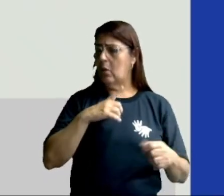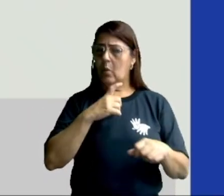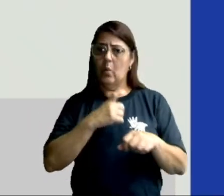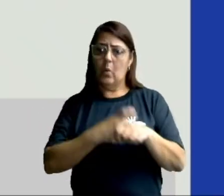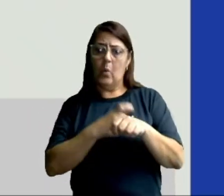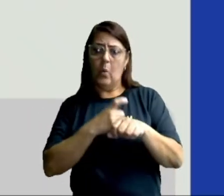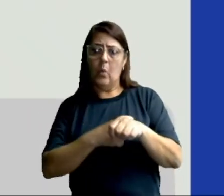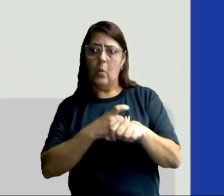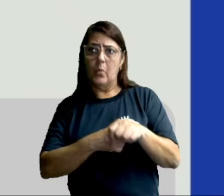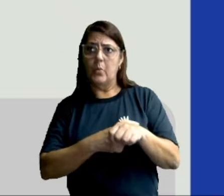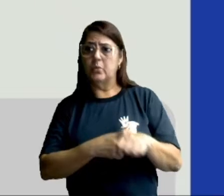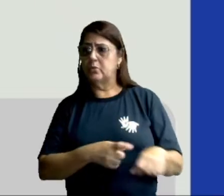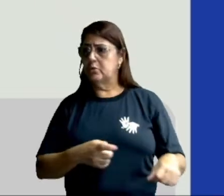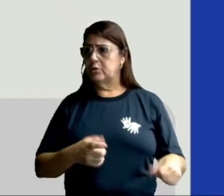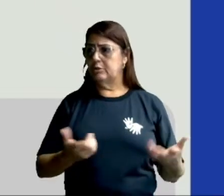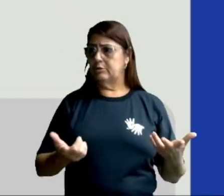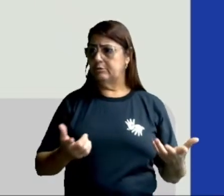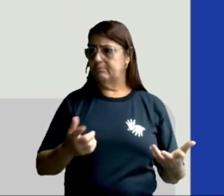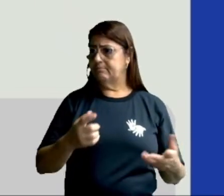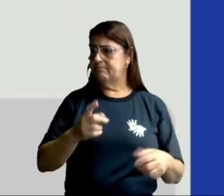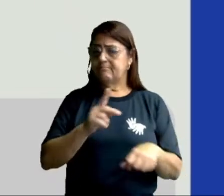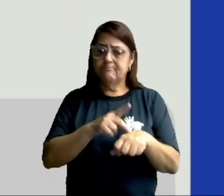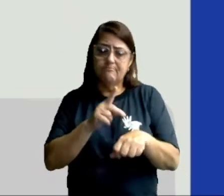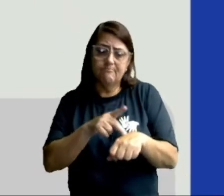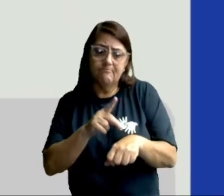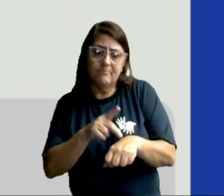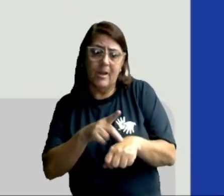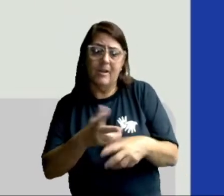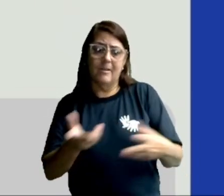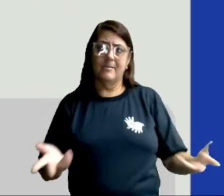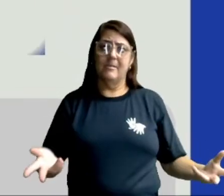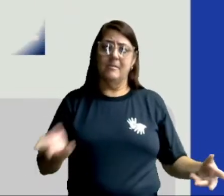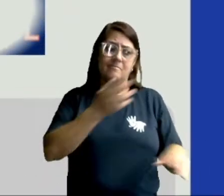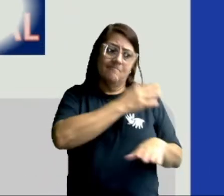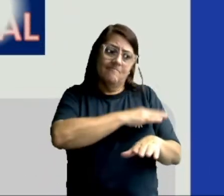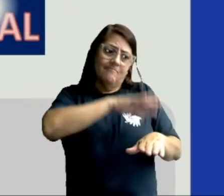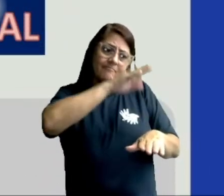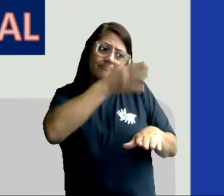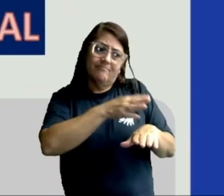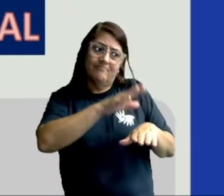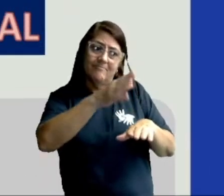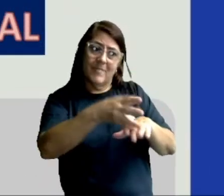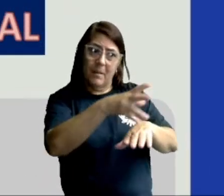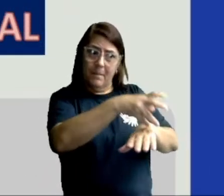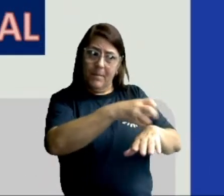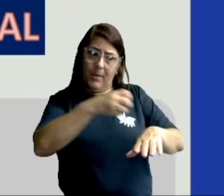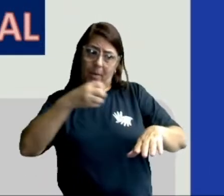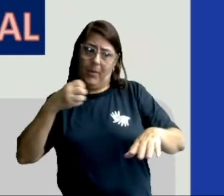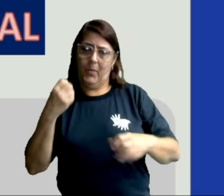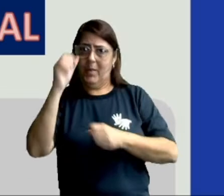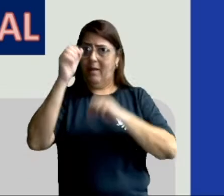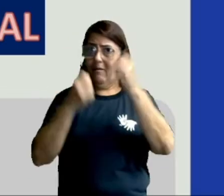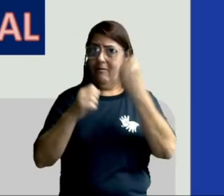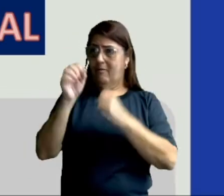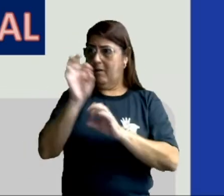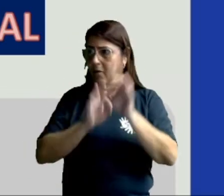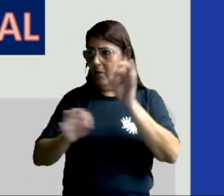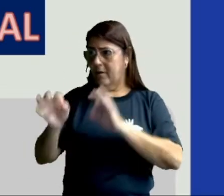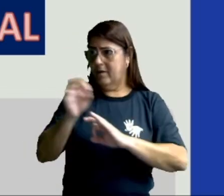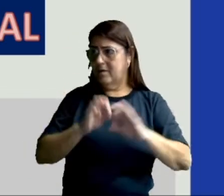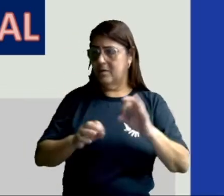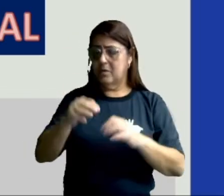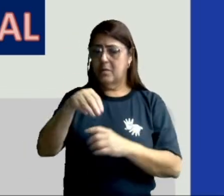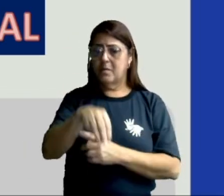de minérios, né, e esses minérios são retirados das rochas, tá certo? Portanto, nós dizemos que esse objeto ele teve uma